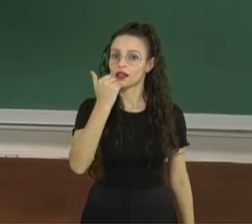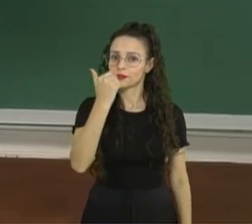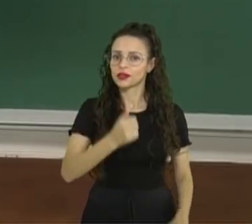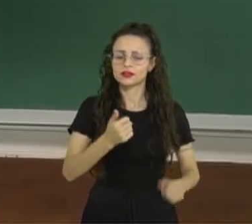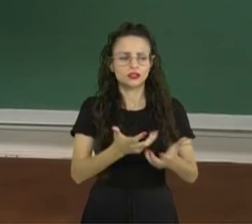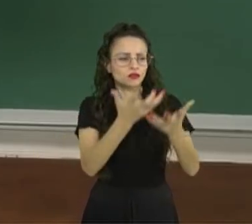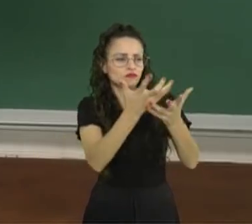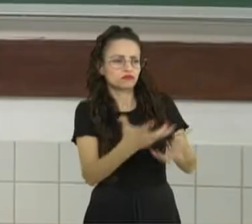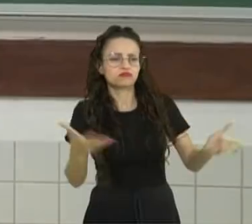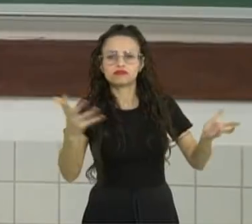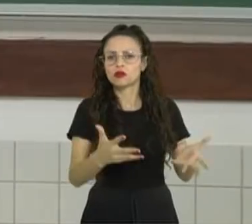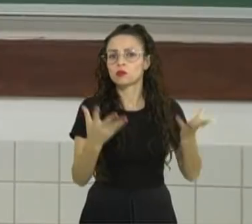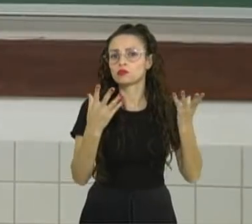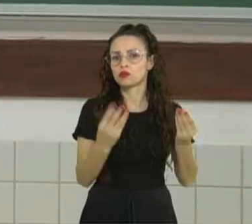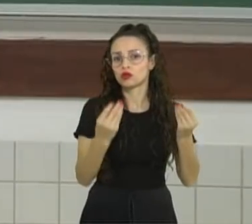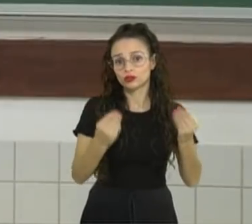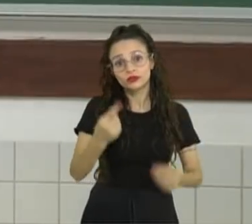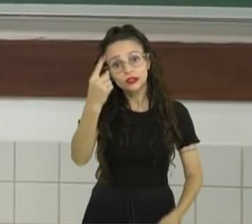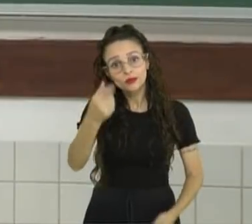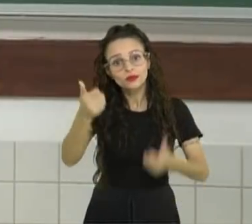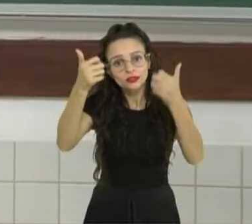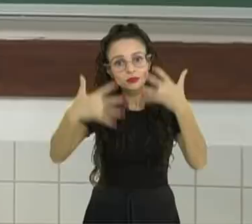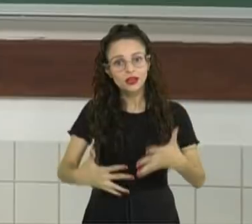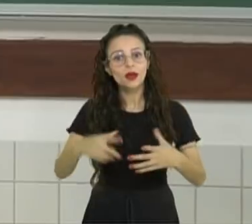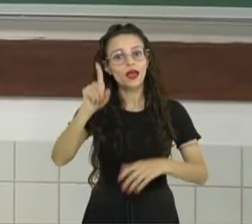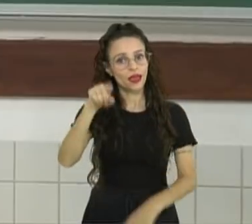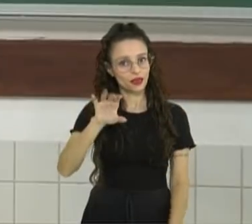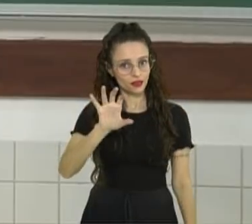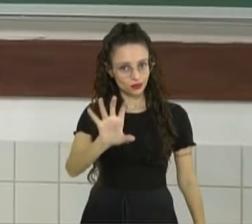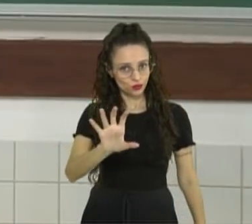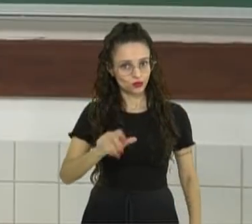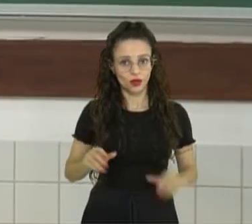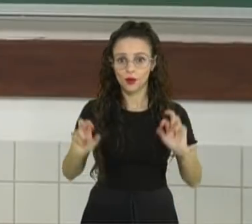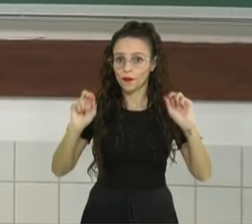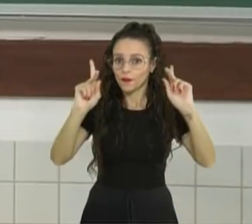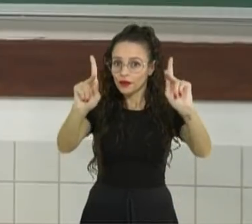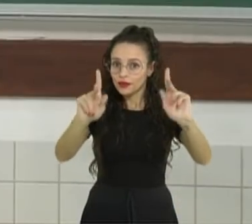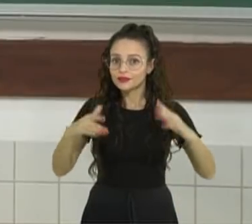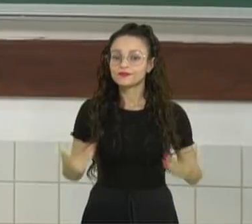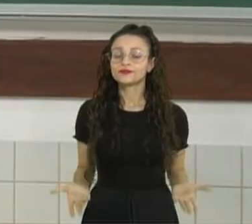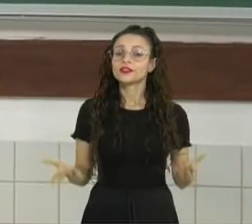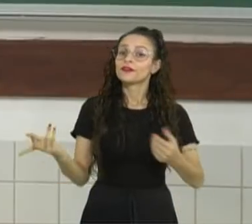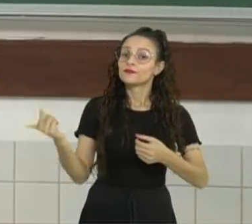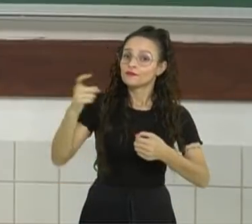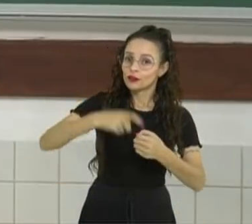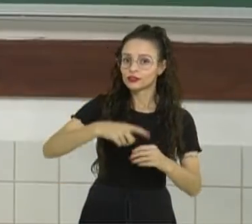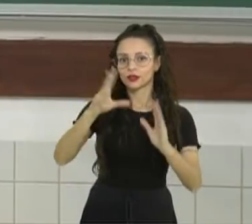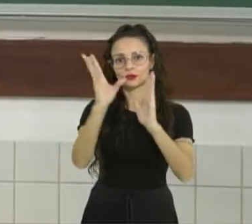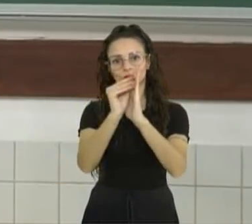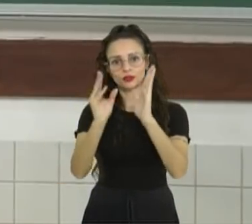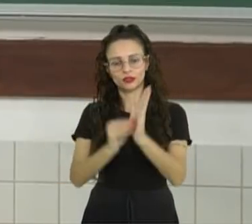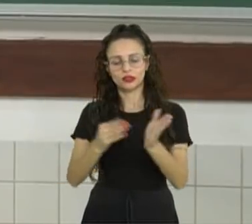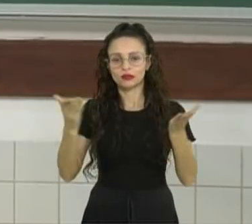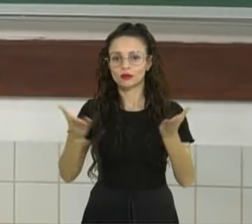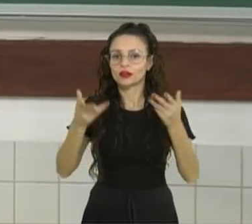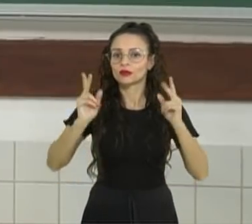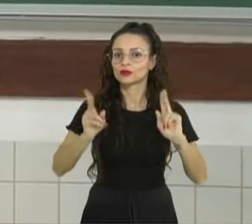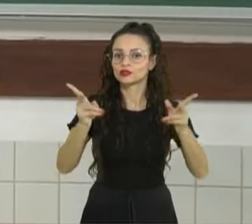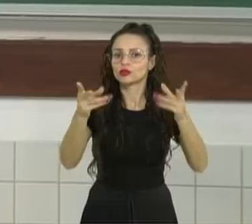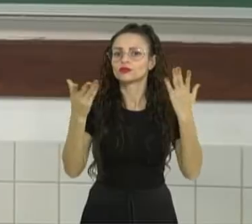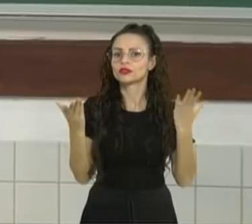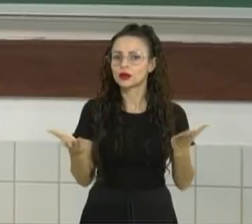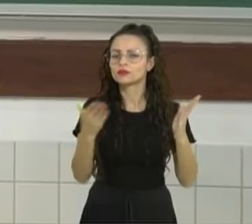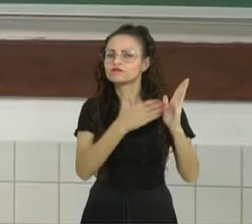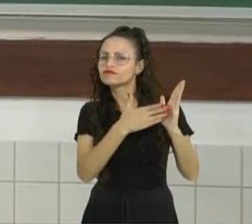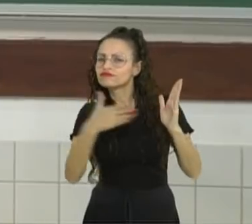maior abundância. Uma das explicações seria essa. Ok? Voltando aqui no nosso conteúdo, agora seguindo essa linha então,